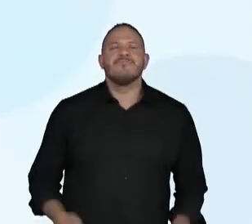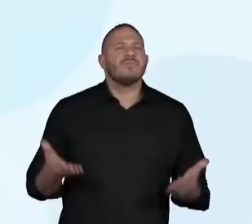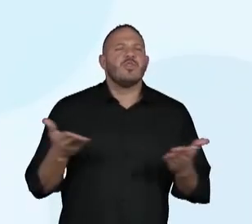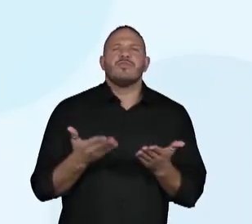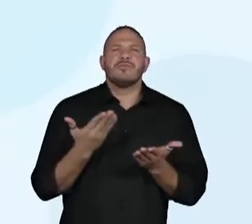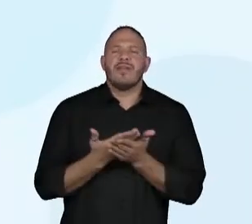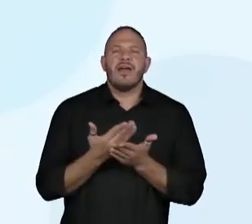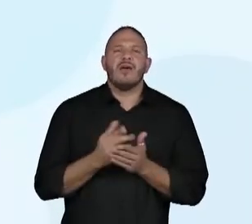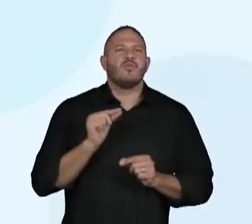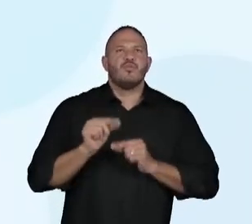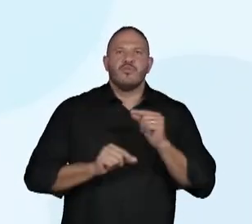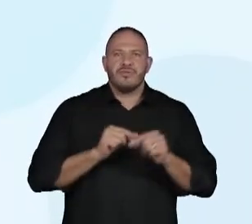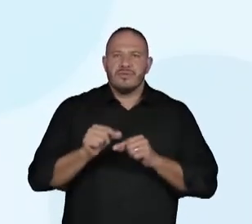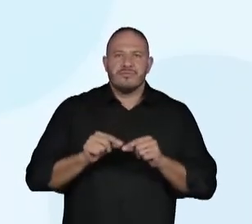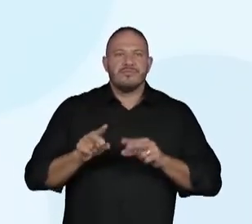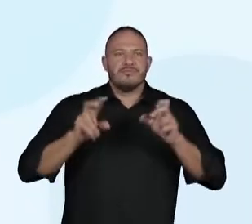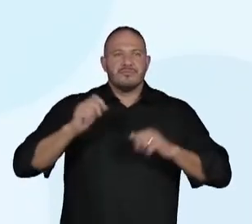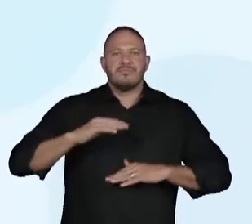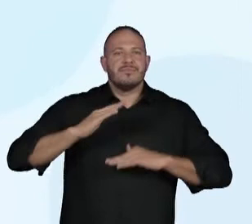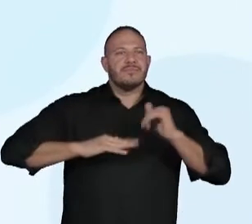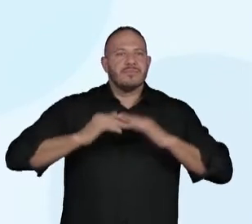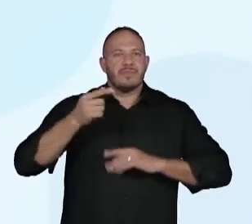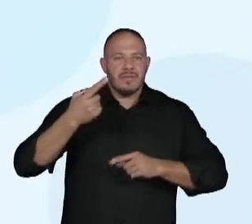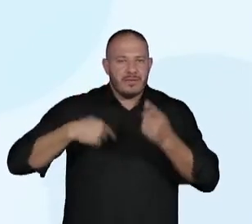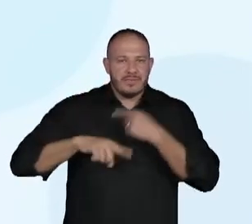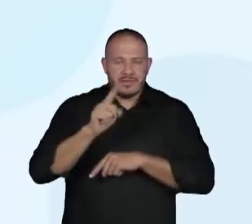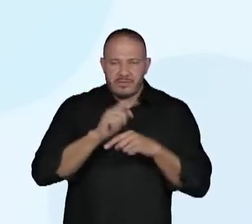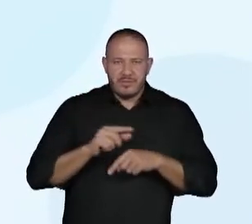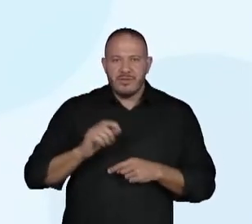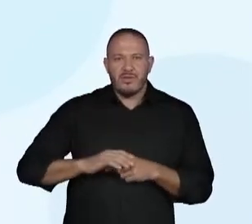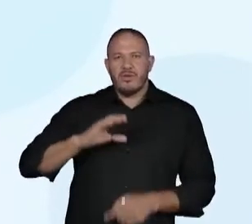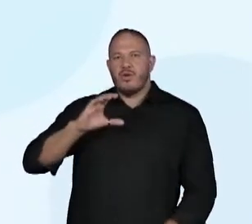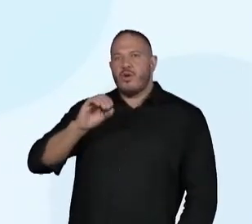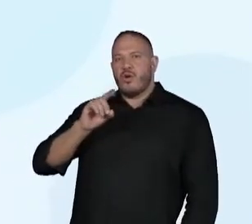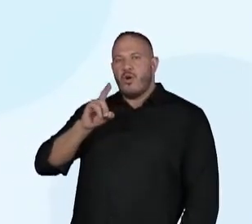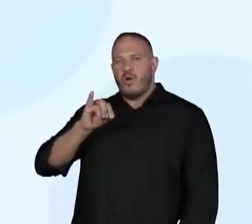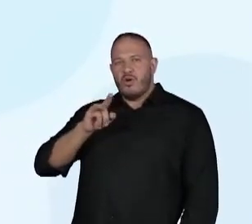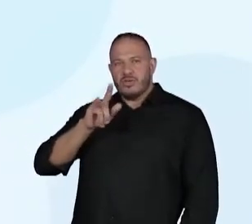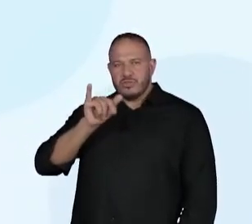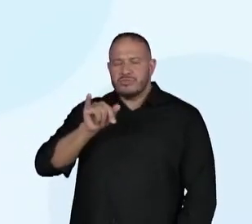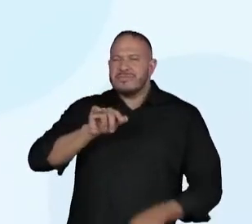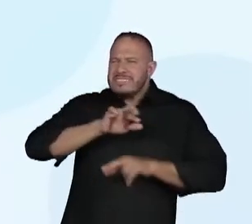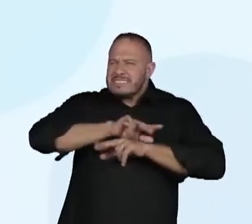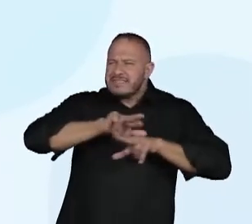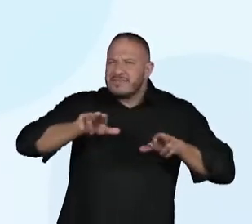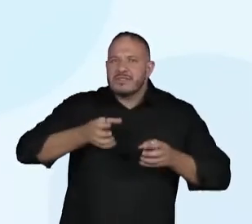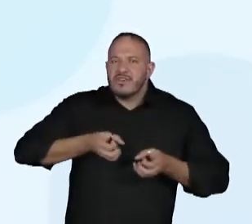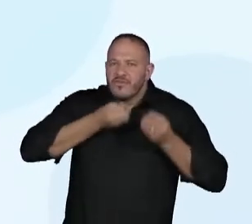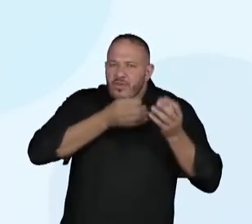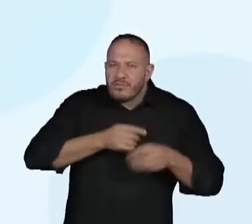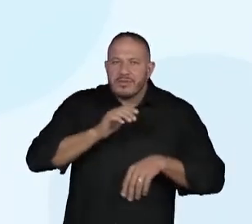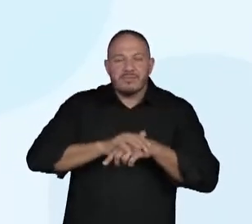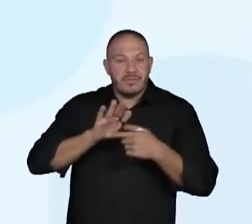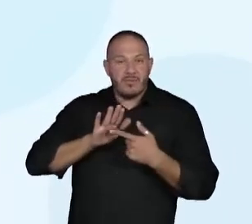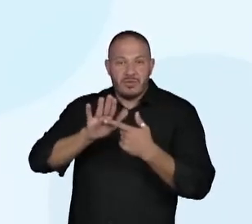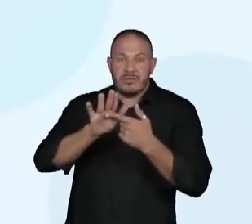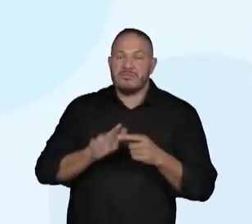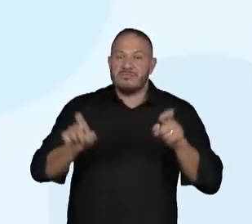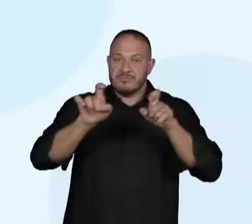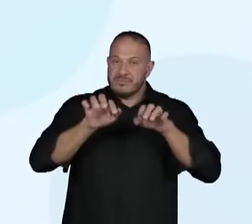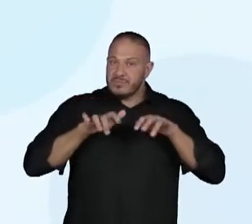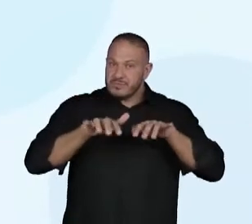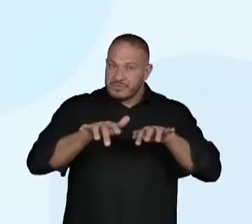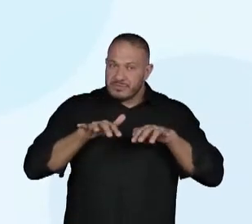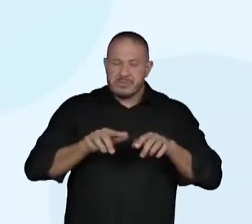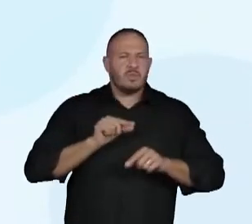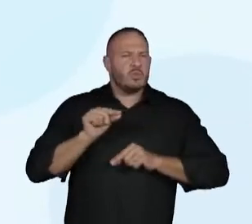aula nós vamos trabalhar com a habilidade de codificar diferentes informações para representação em computador. E o que